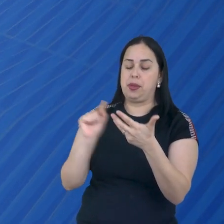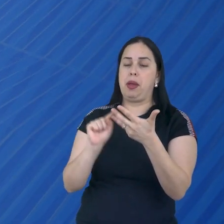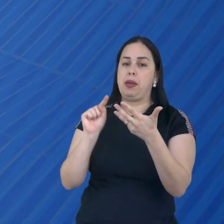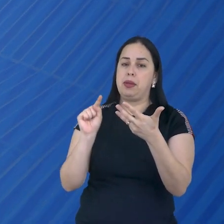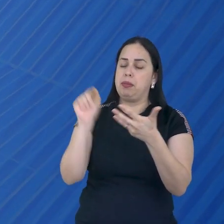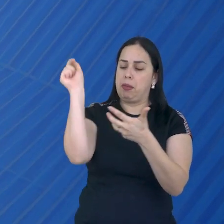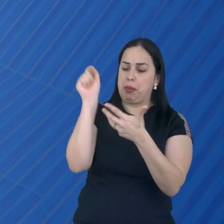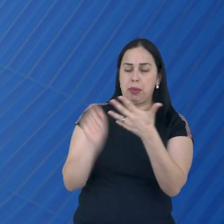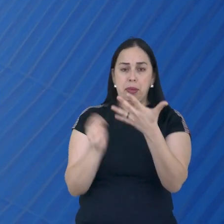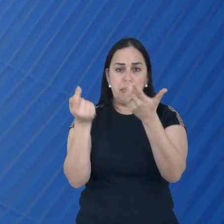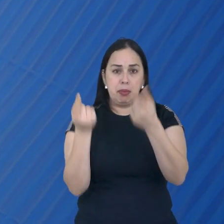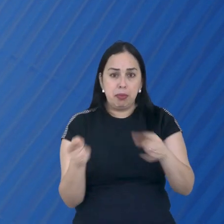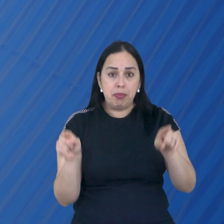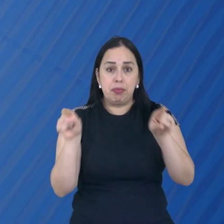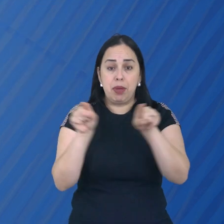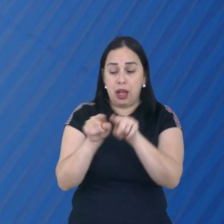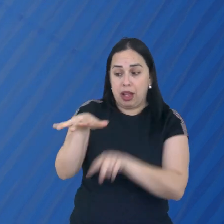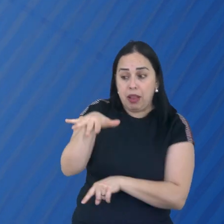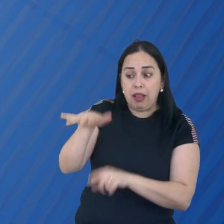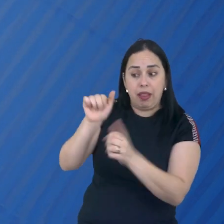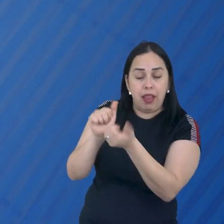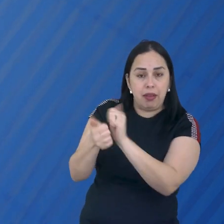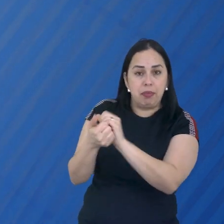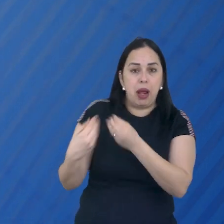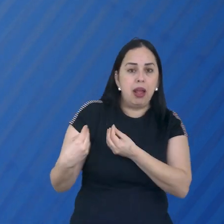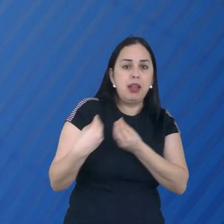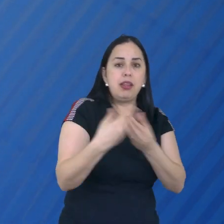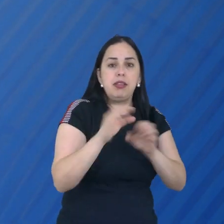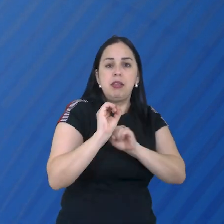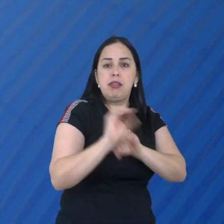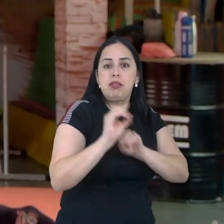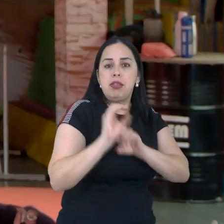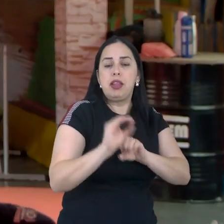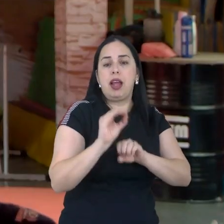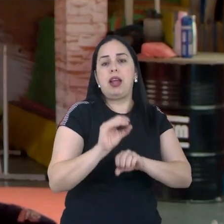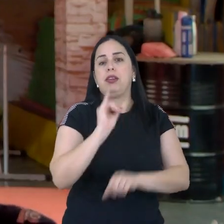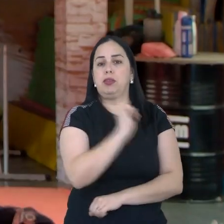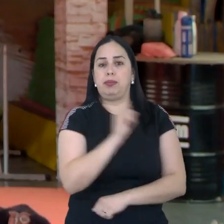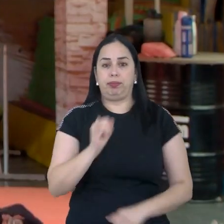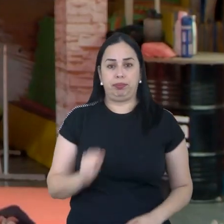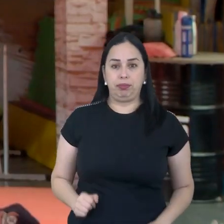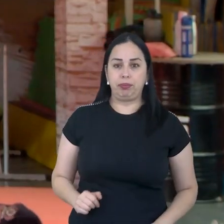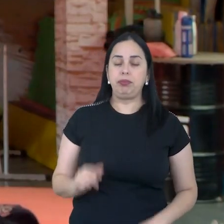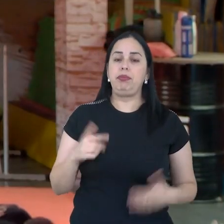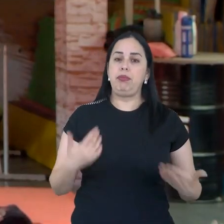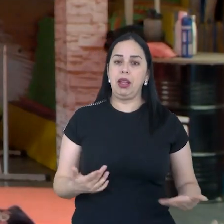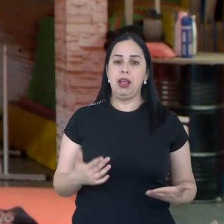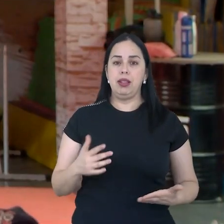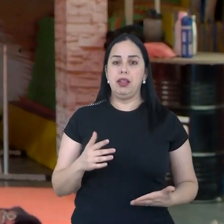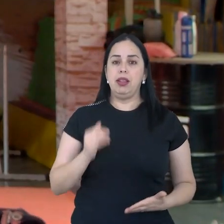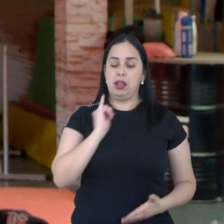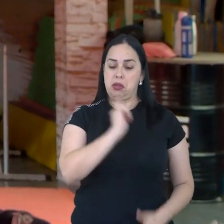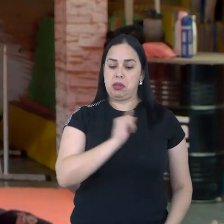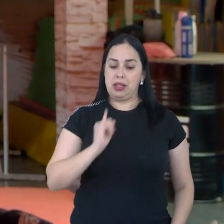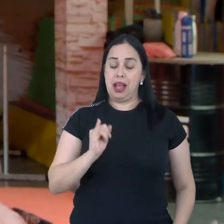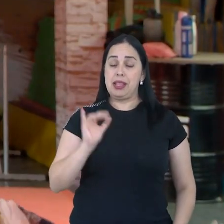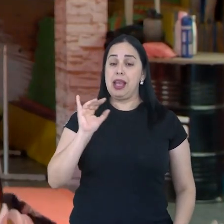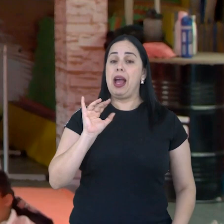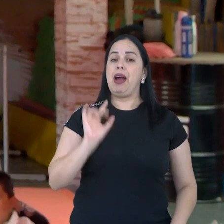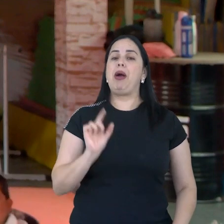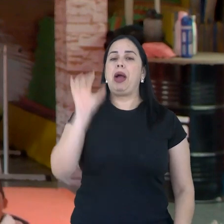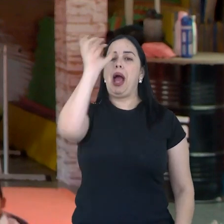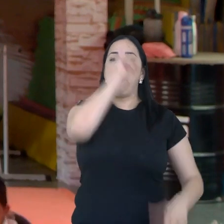e outras entidades ligadas ao esporte para oferecer a disciplina. Dentro do jiu-jitsu, você aprende a viver em comunidade,